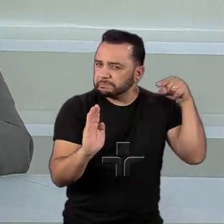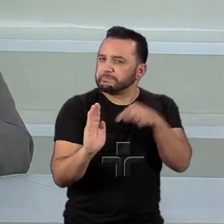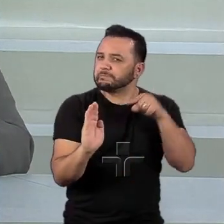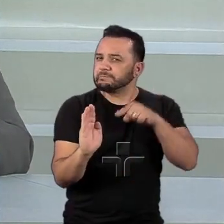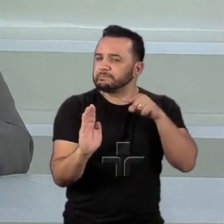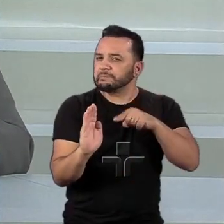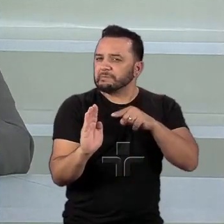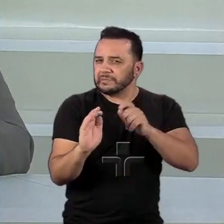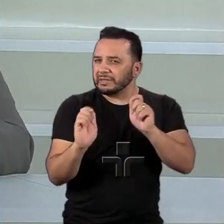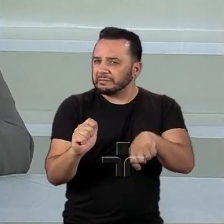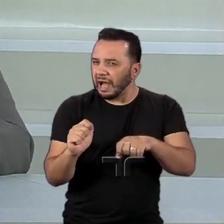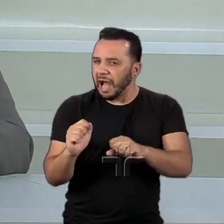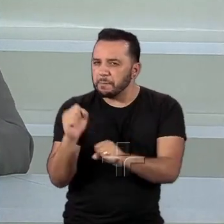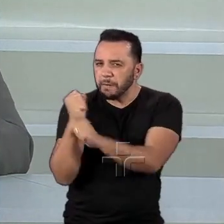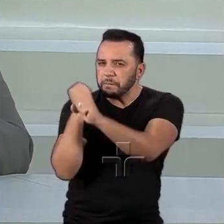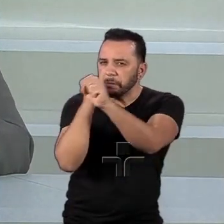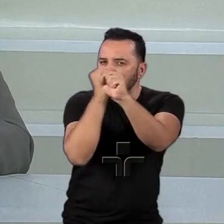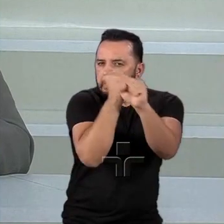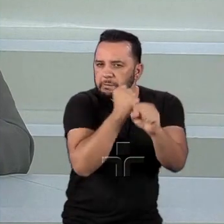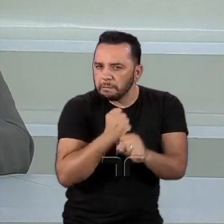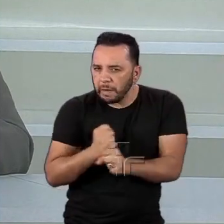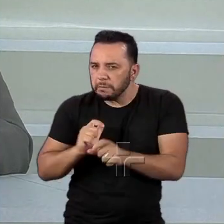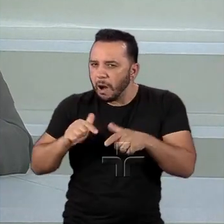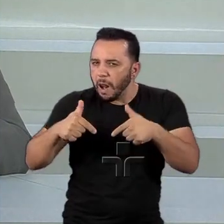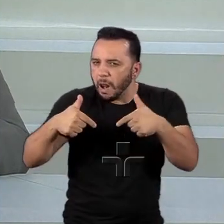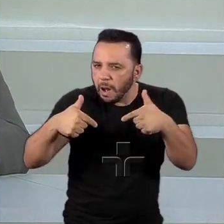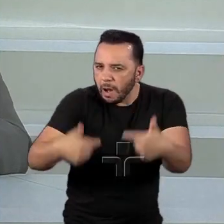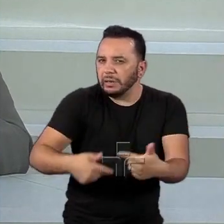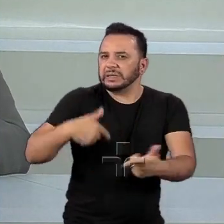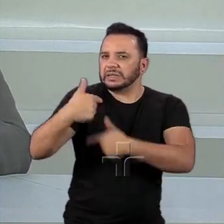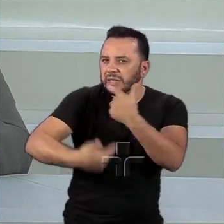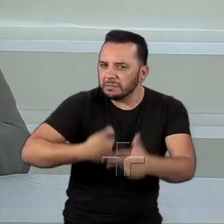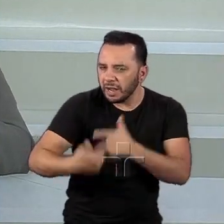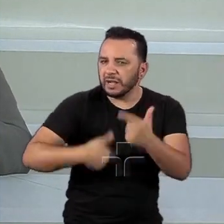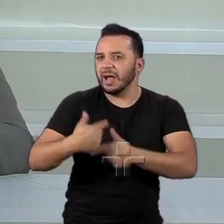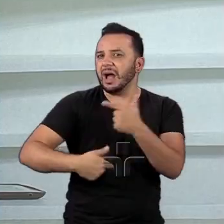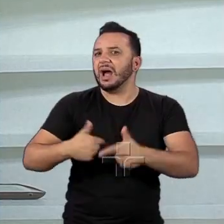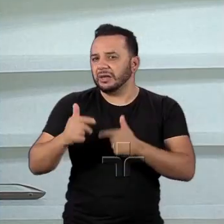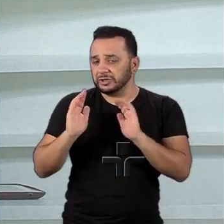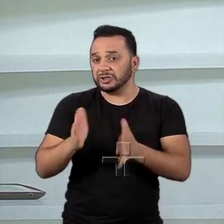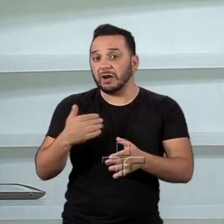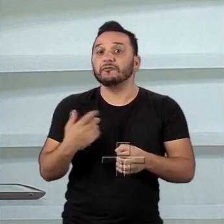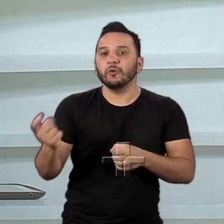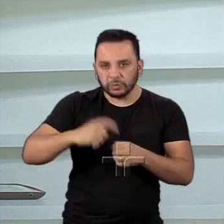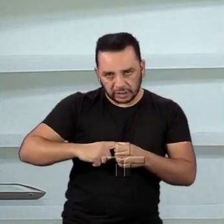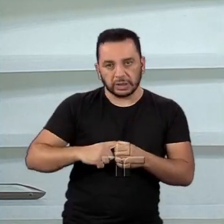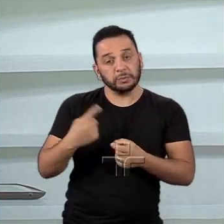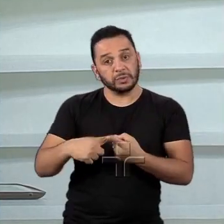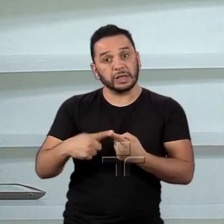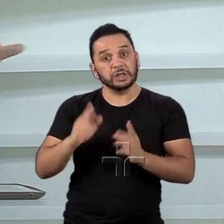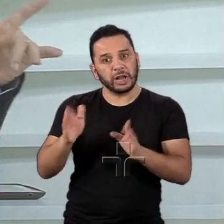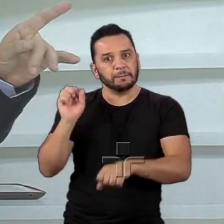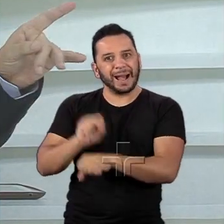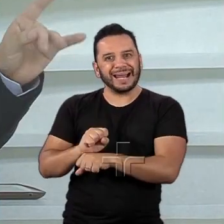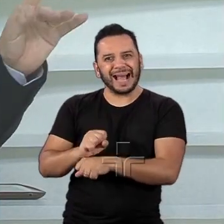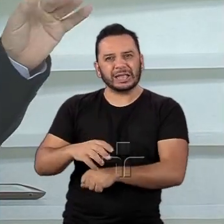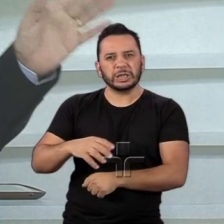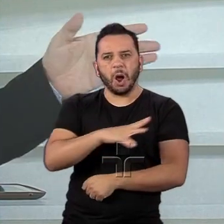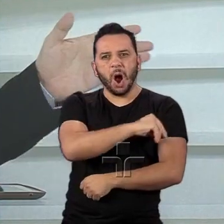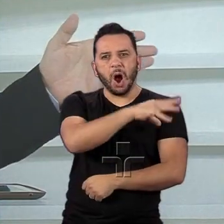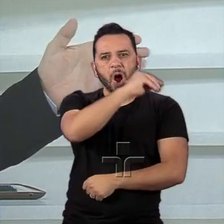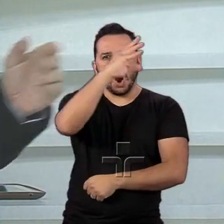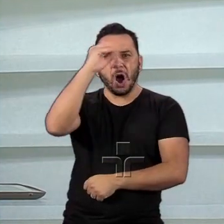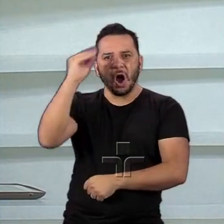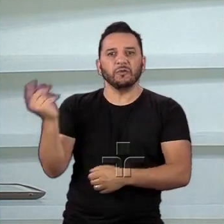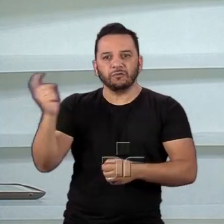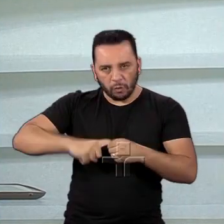verdadeiro canteiro de obras, retomando obras que estão paradas há muito tempo. Obrigado, Ana Amélia. A gente agora vai